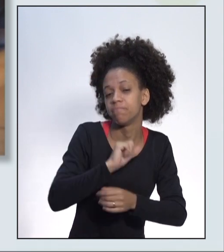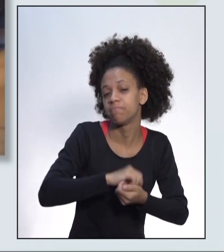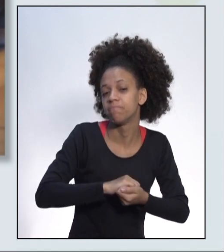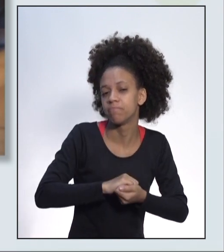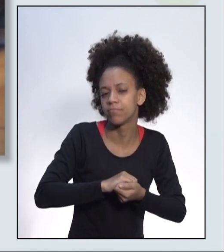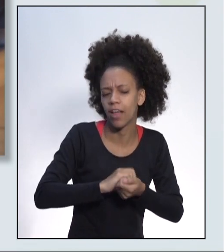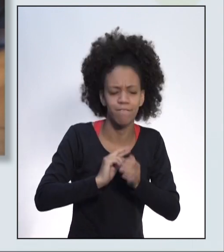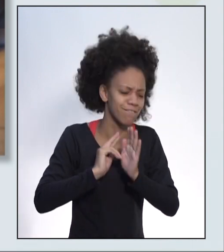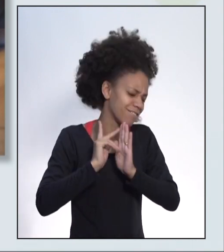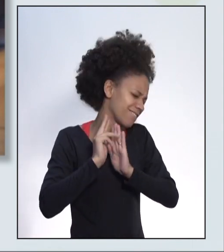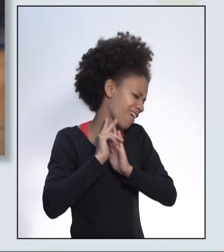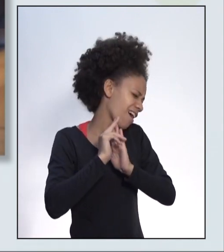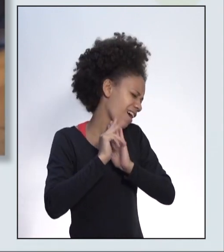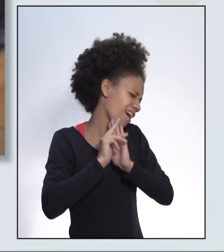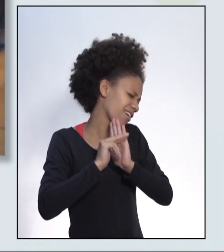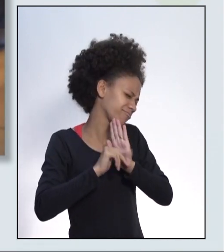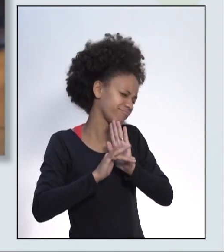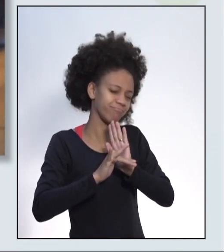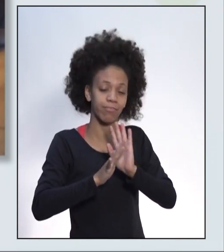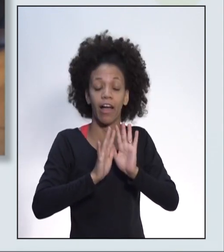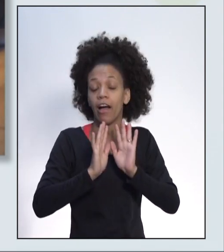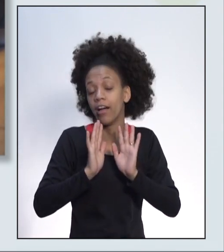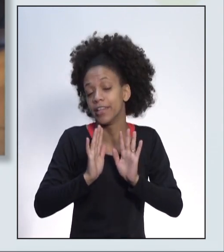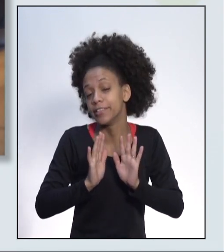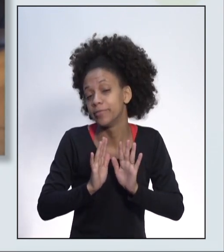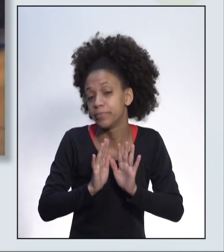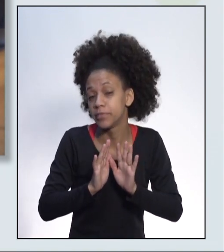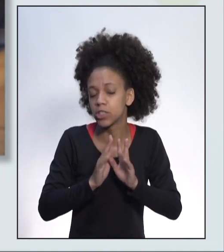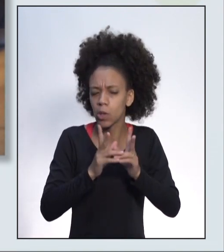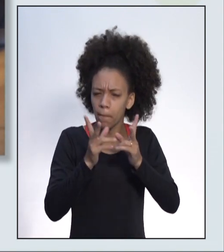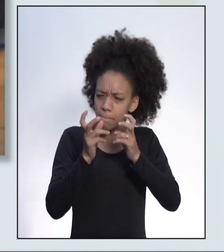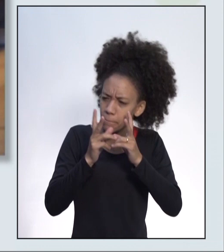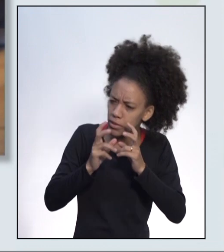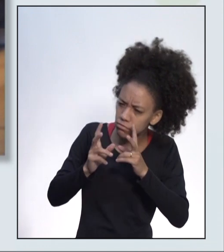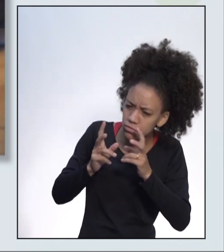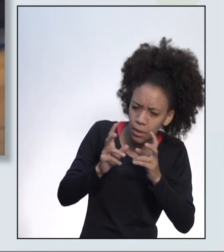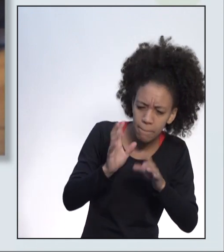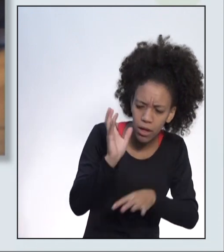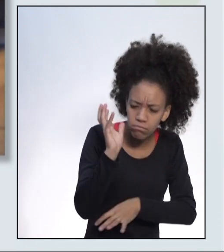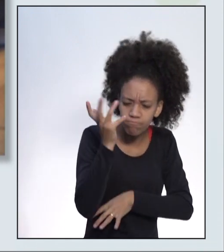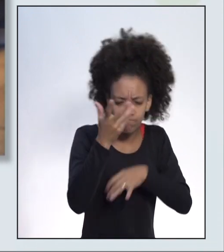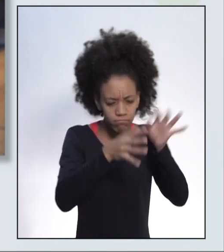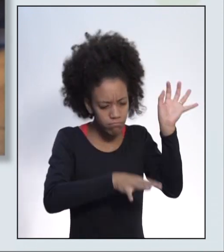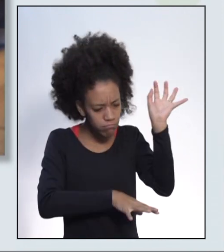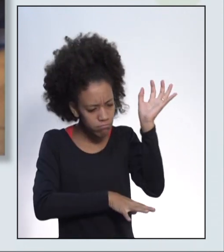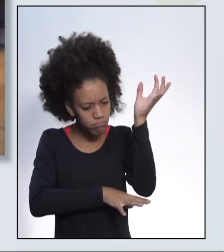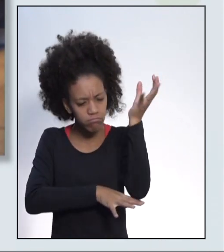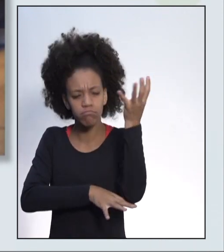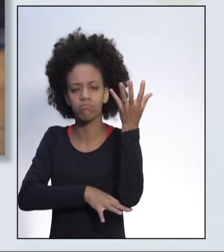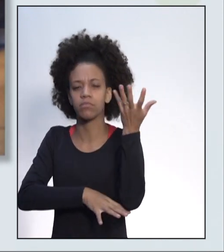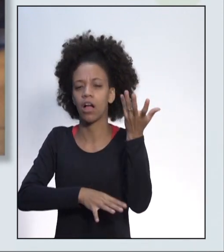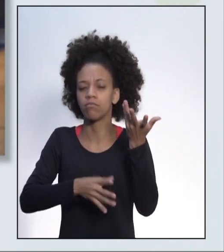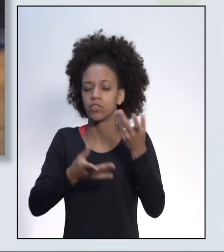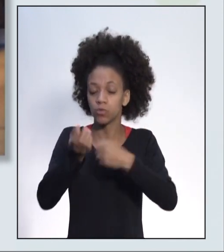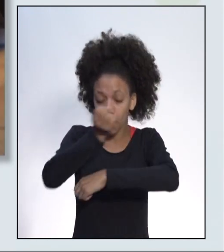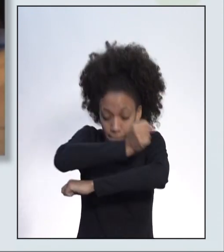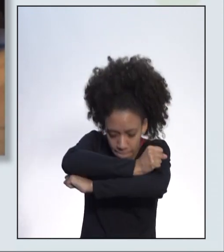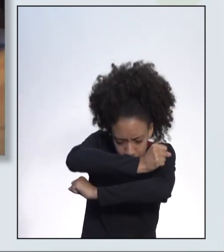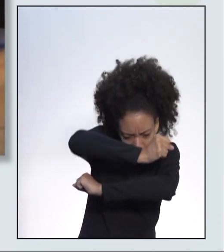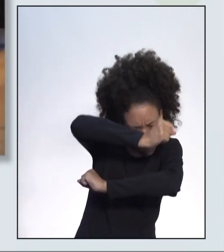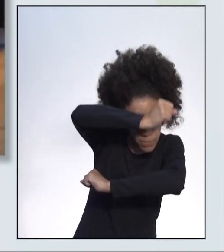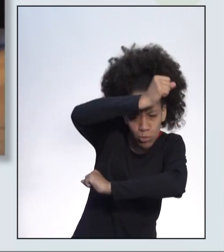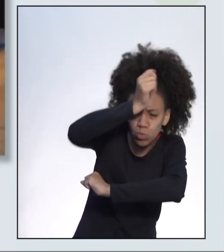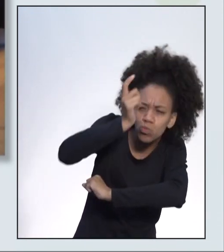Aqui são várias coisas, né? Tanto também de eu reparar mais na paisagem, então algo que conversa com a minha janela,